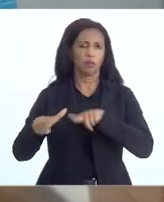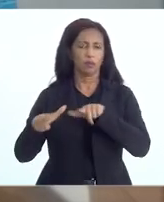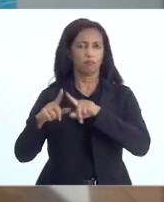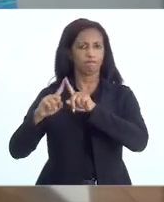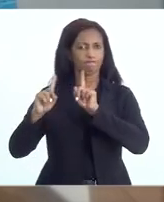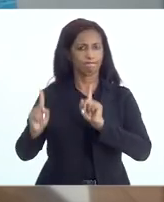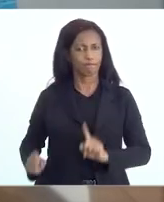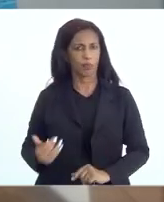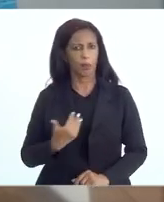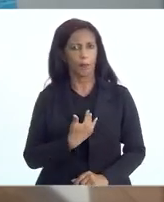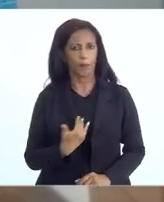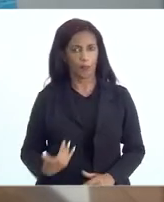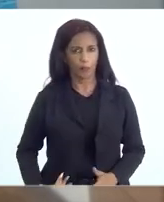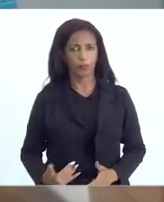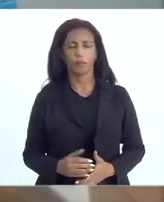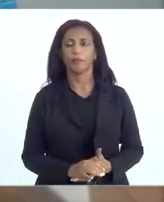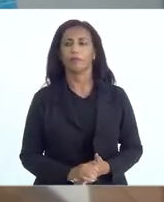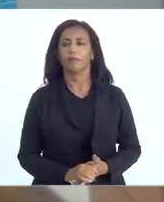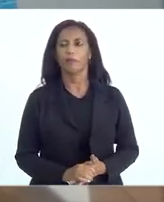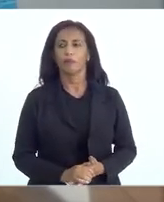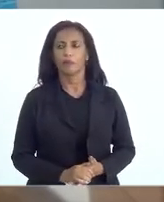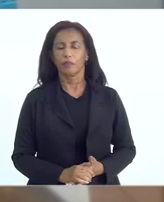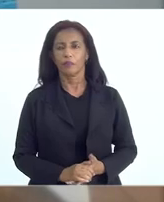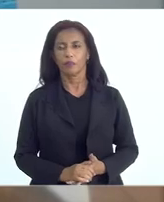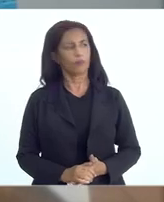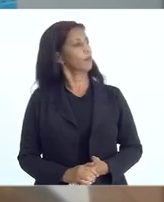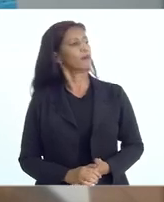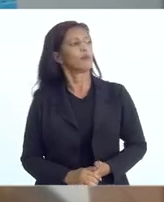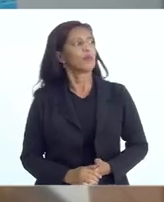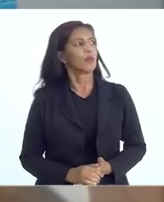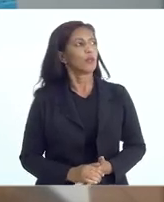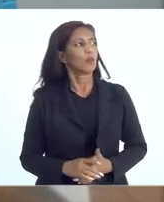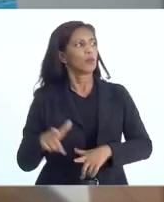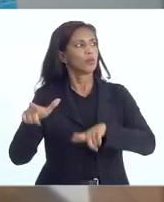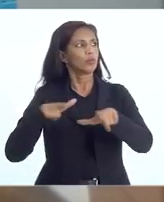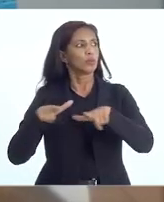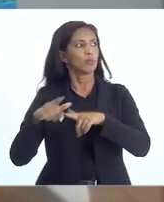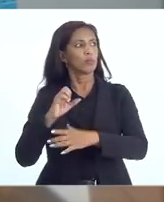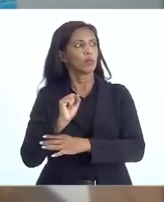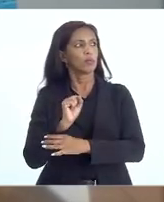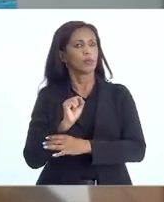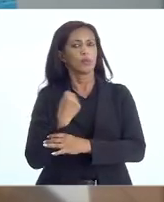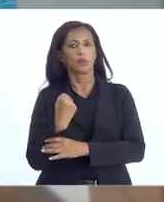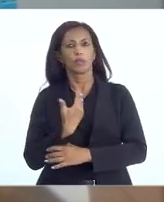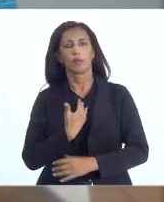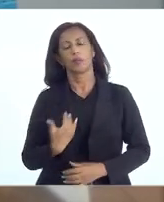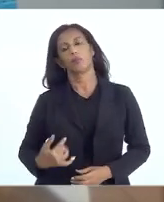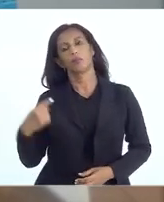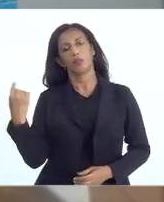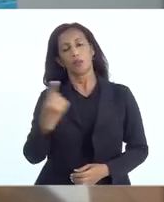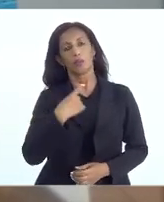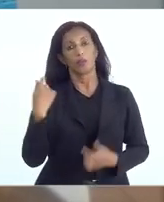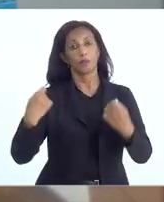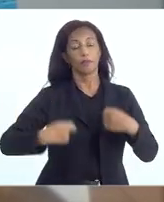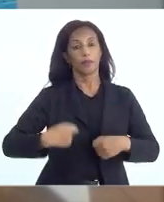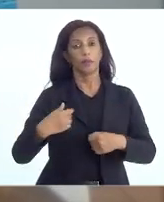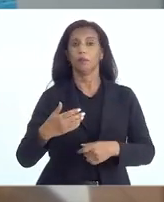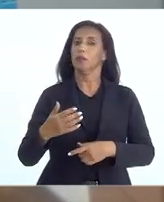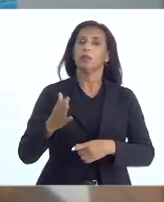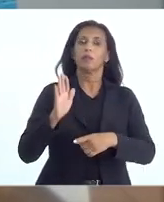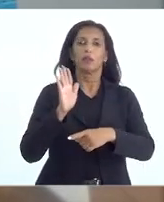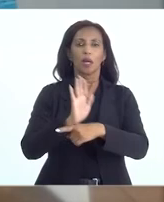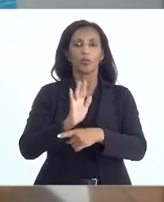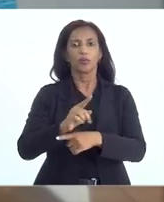servidores públicos militares os militares os servidores da segurança pública e nós precisamos muito da ajuda